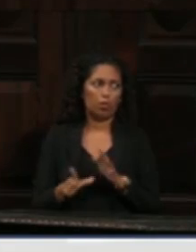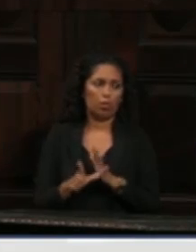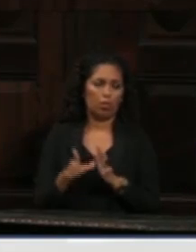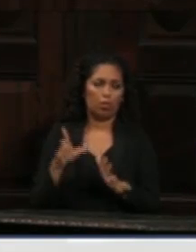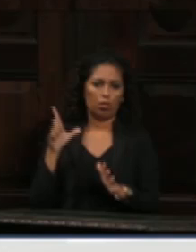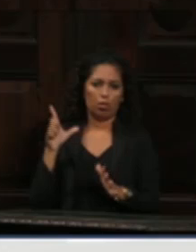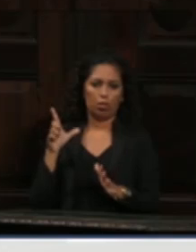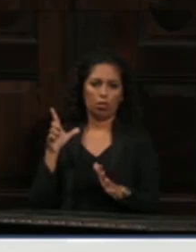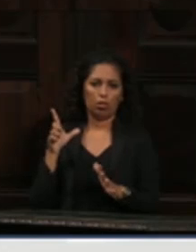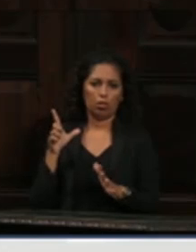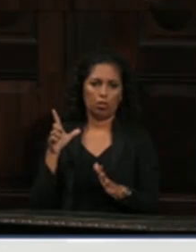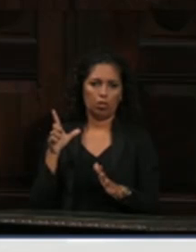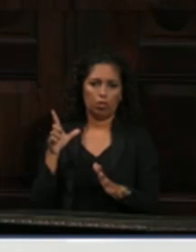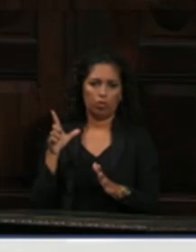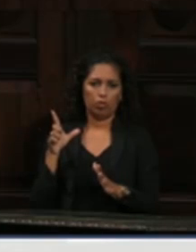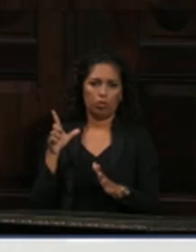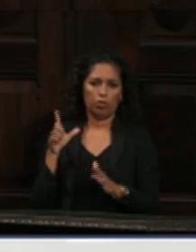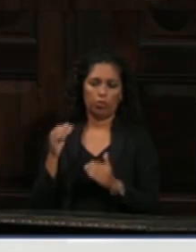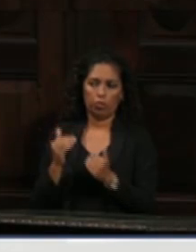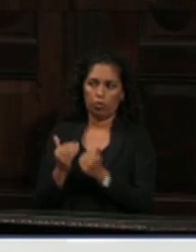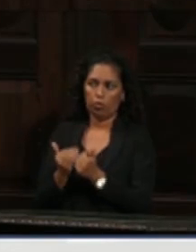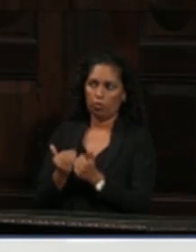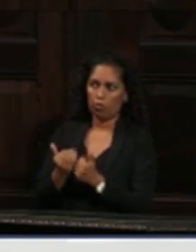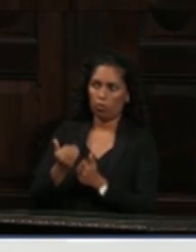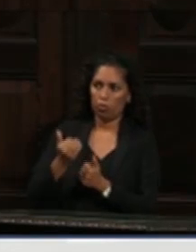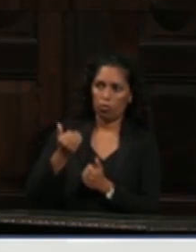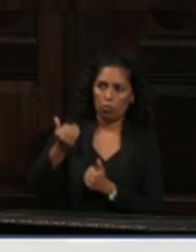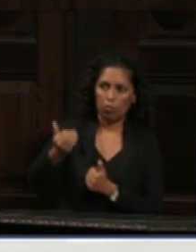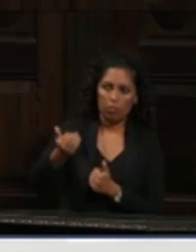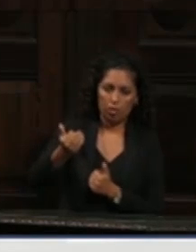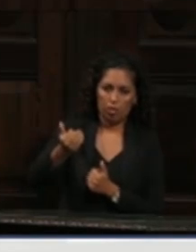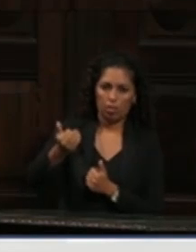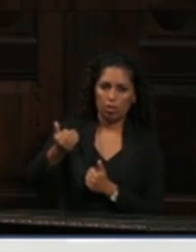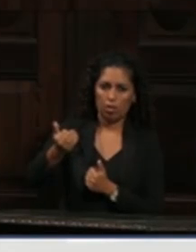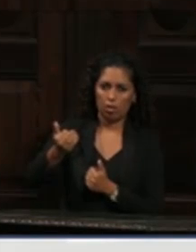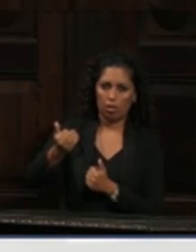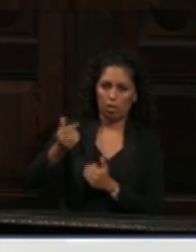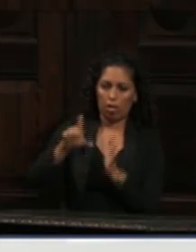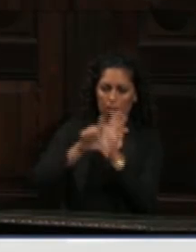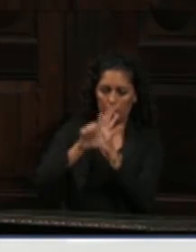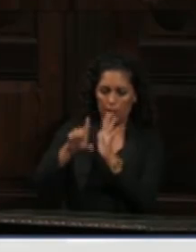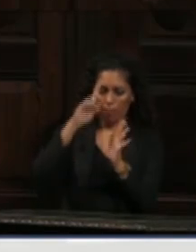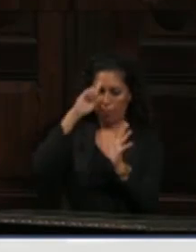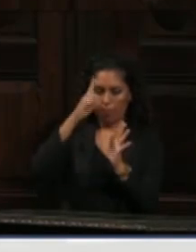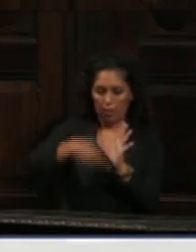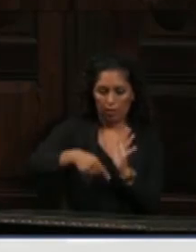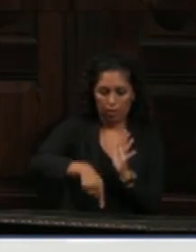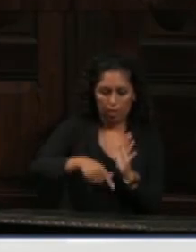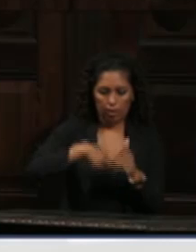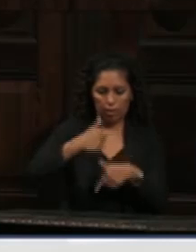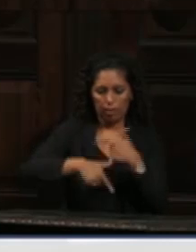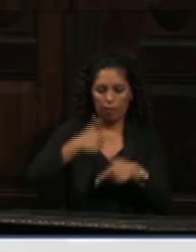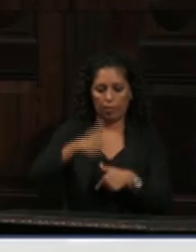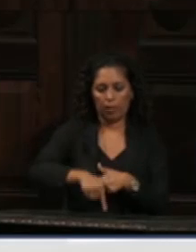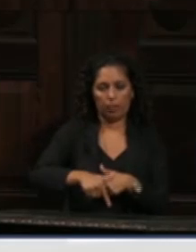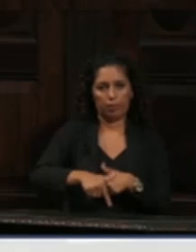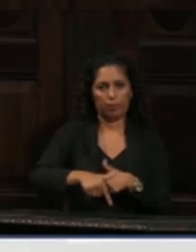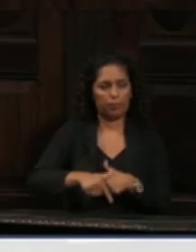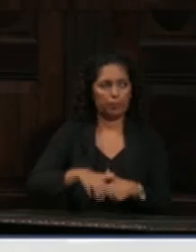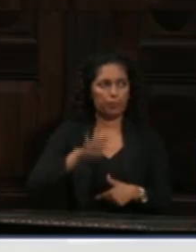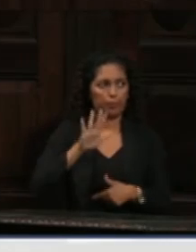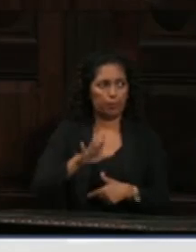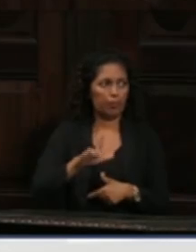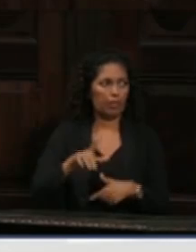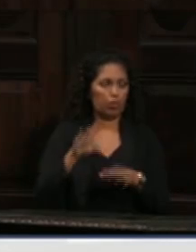antes da diplomação e da posse. Quanto à diplomação, todos